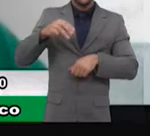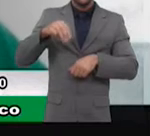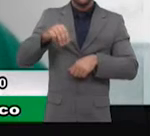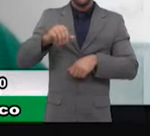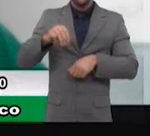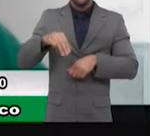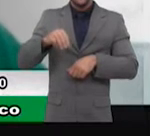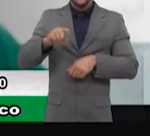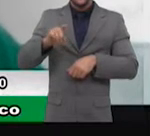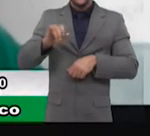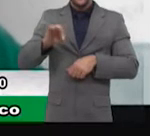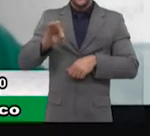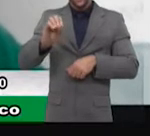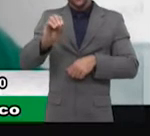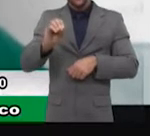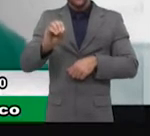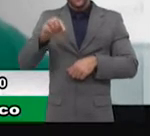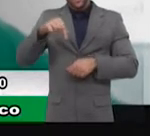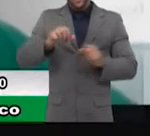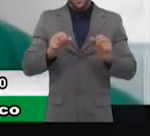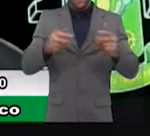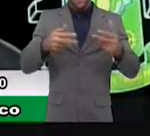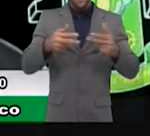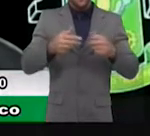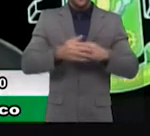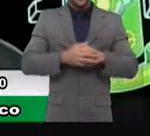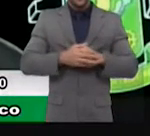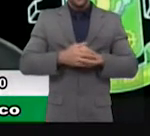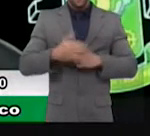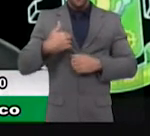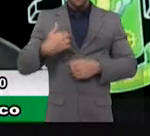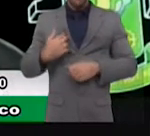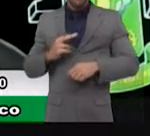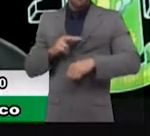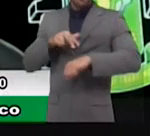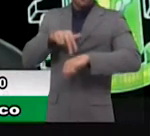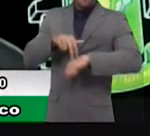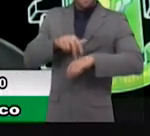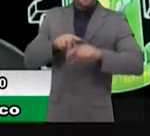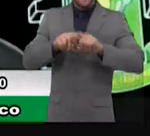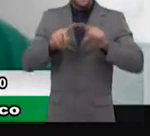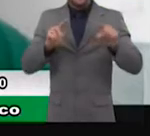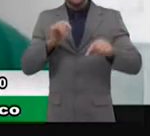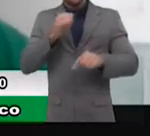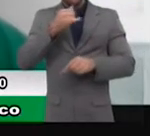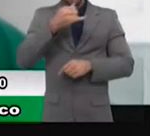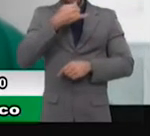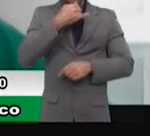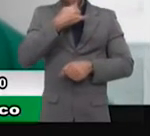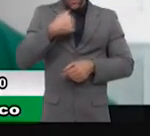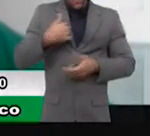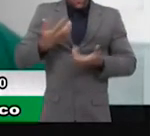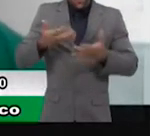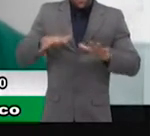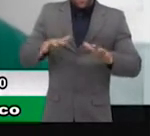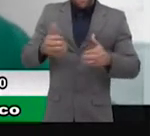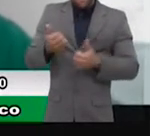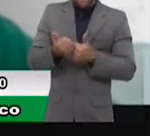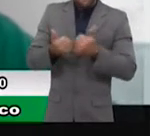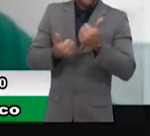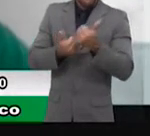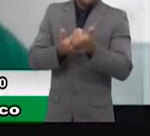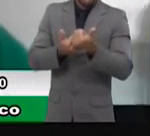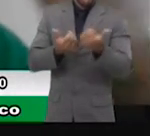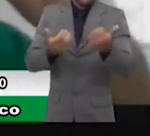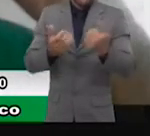apresentei. Mas me apresentei com muita tristeza. Não queria assumir esse terceiro mandato. Eu não queria. Eu falei com a minha